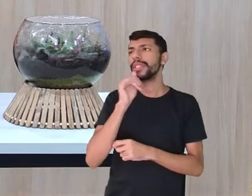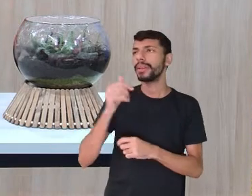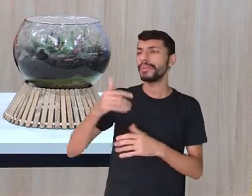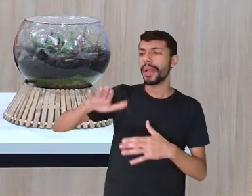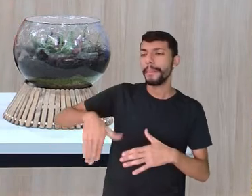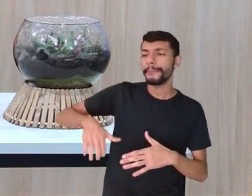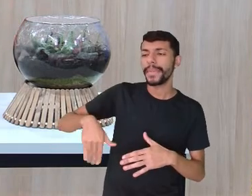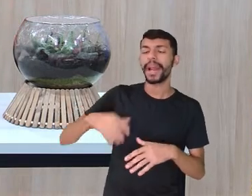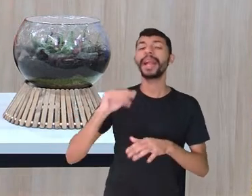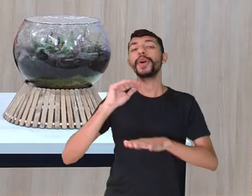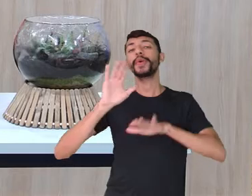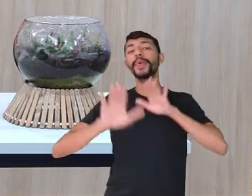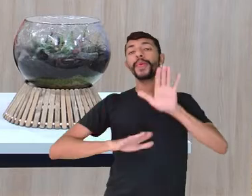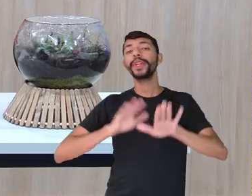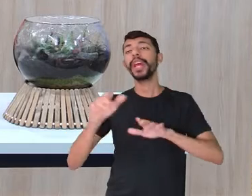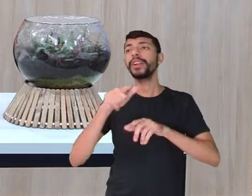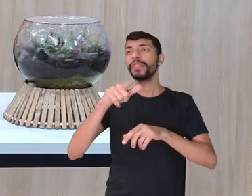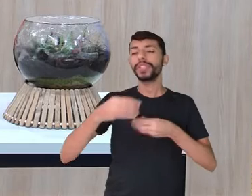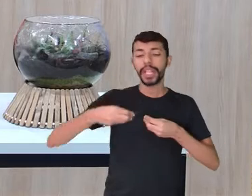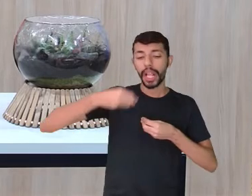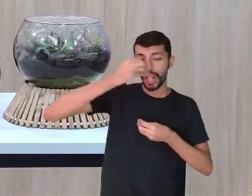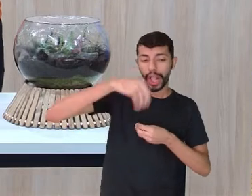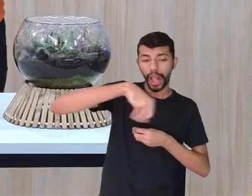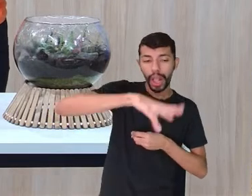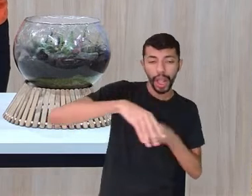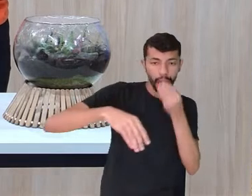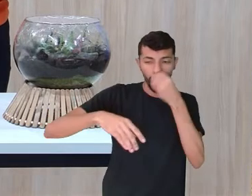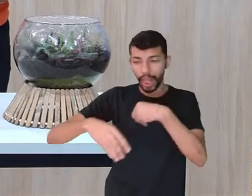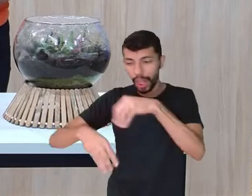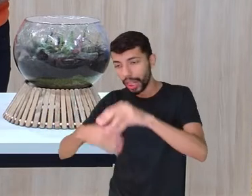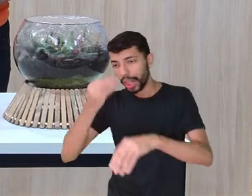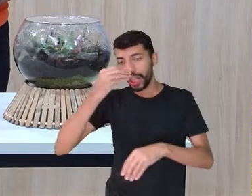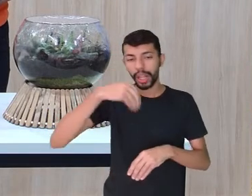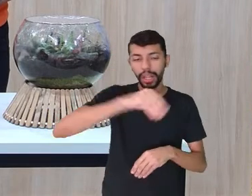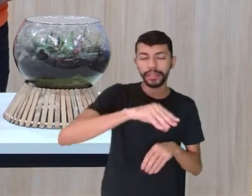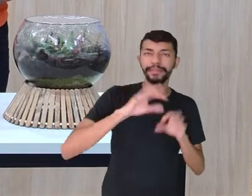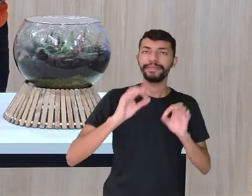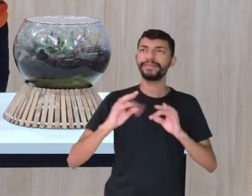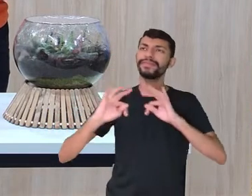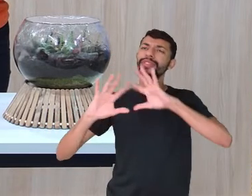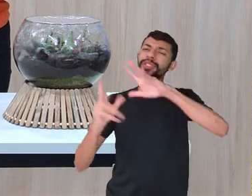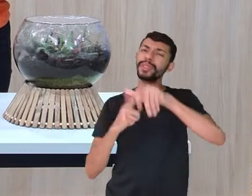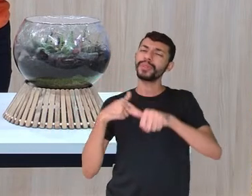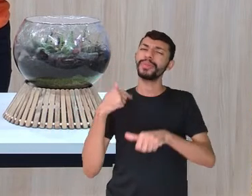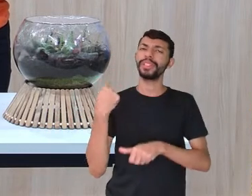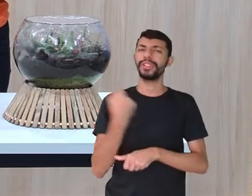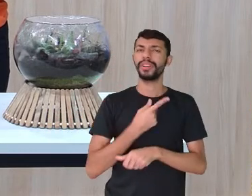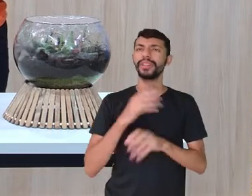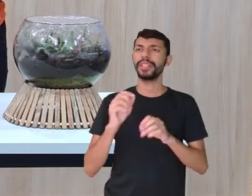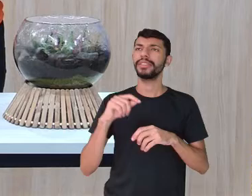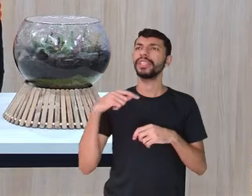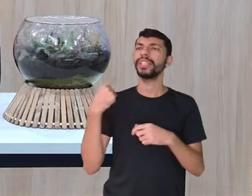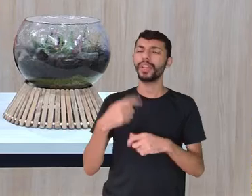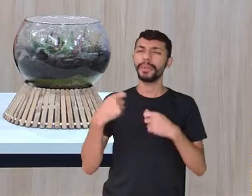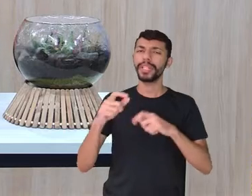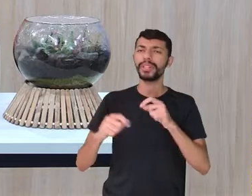ter cuidado com o que você está soltando lá, cuidado com o lixo em todo o nosso planeta, que a gente dê o devido lugar ao lixo,